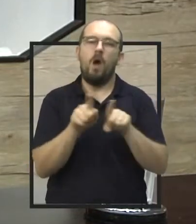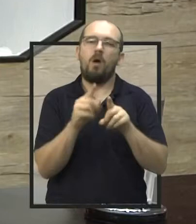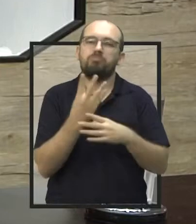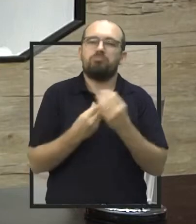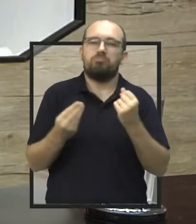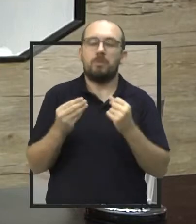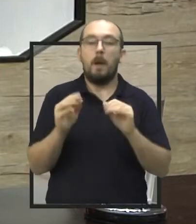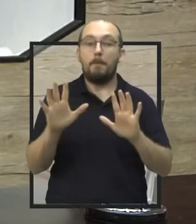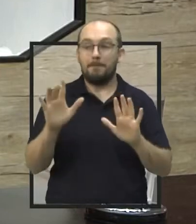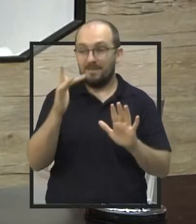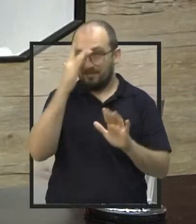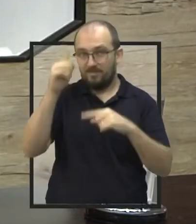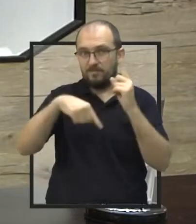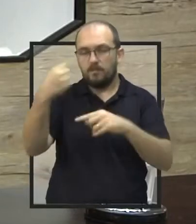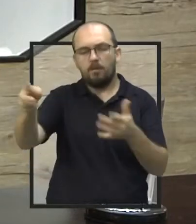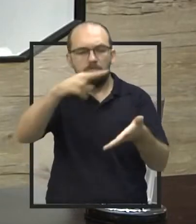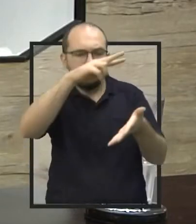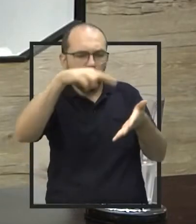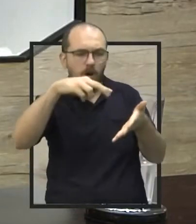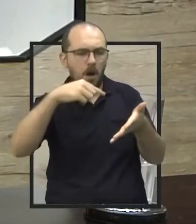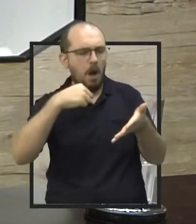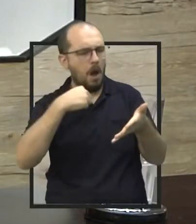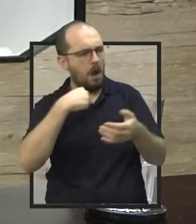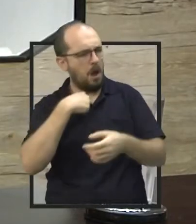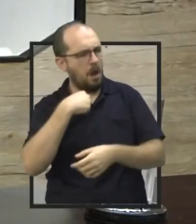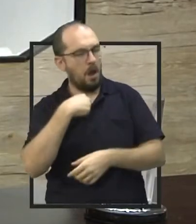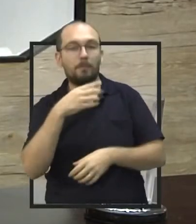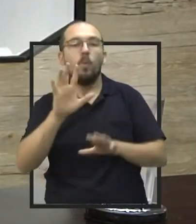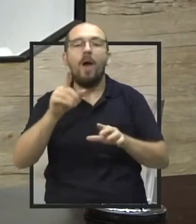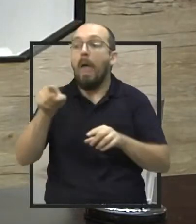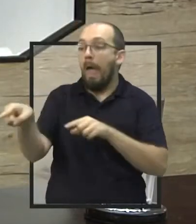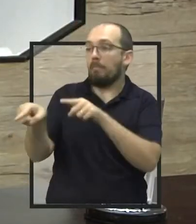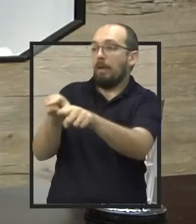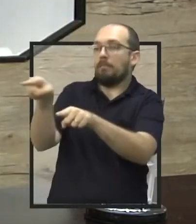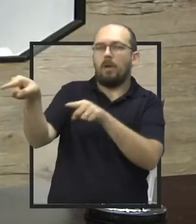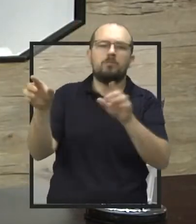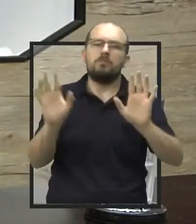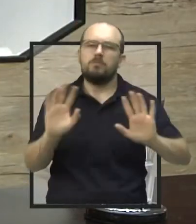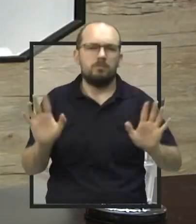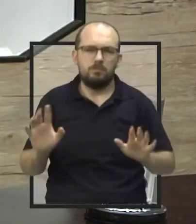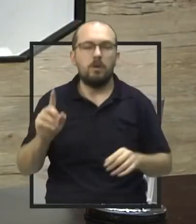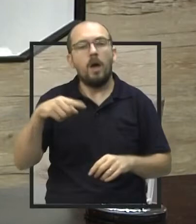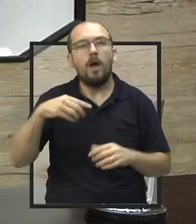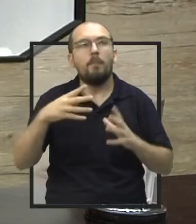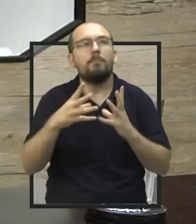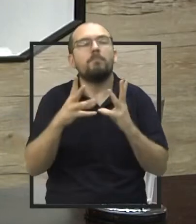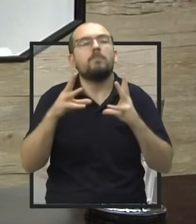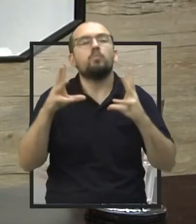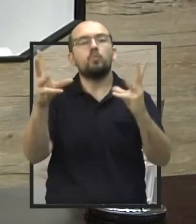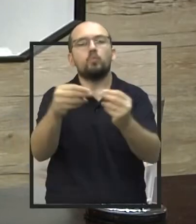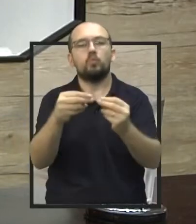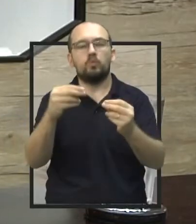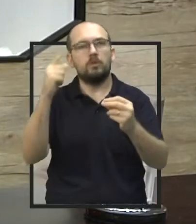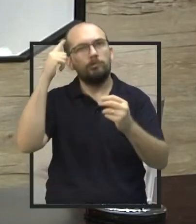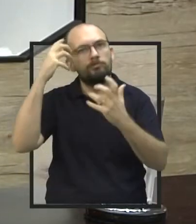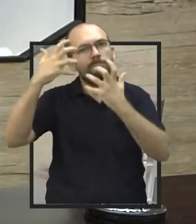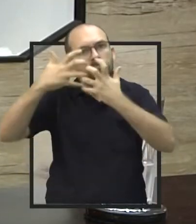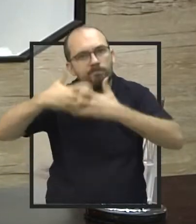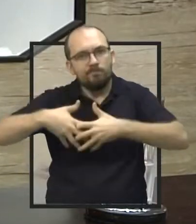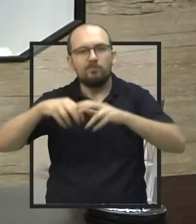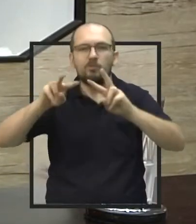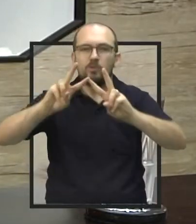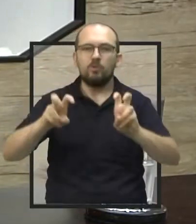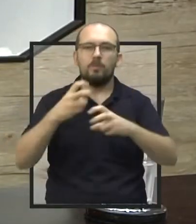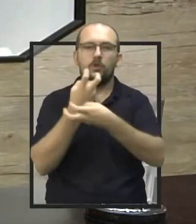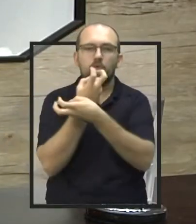que geralmente a gente acha que acaba sendo super saudável, como uma escola e tal. Existem escolas super saudáveis e escolas não saudáveis,